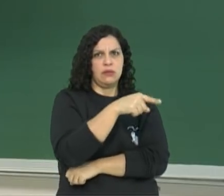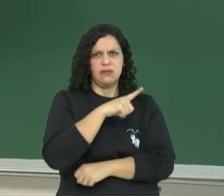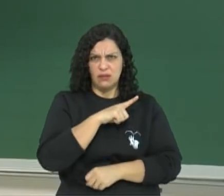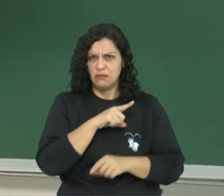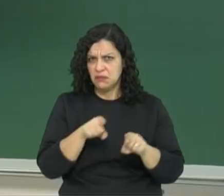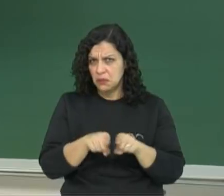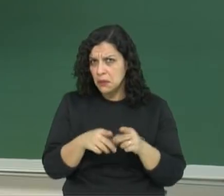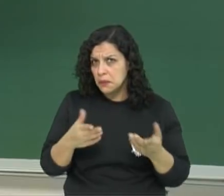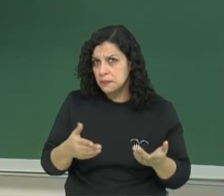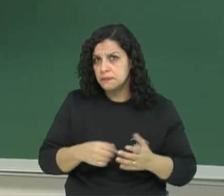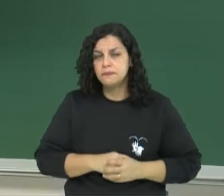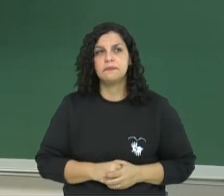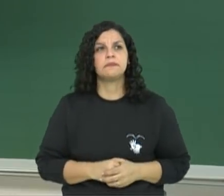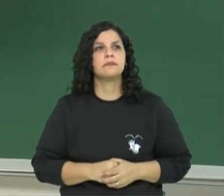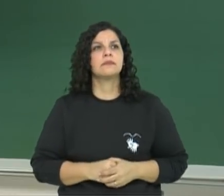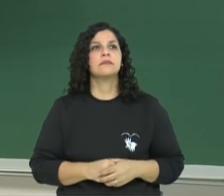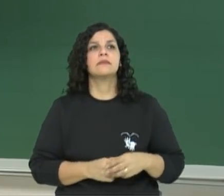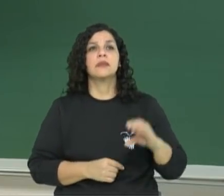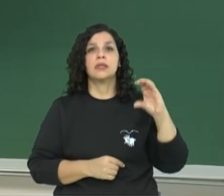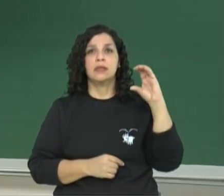round ganhou, nocaute técnico.